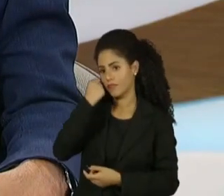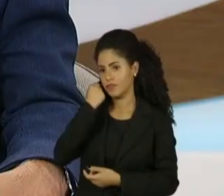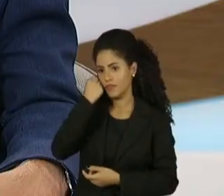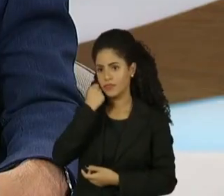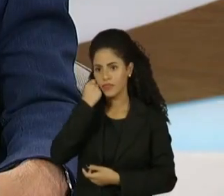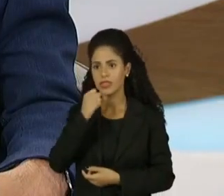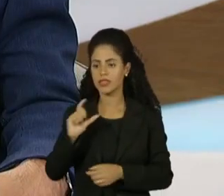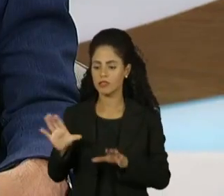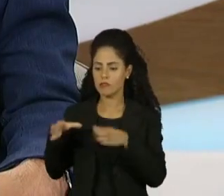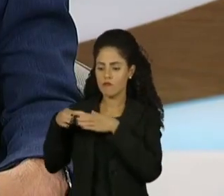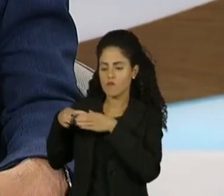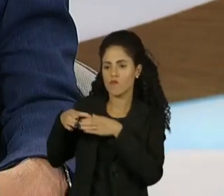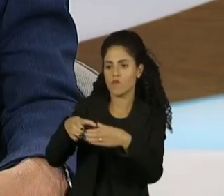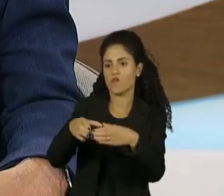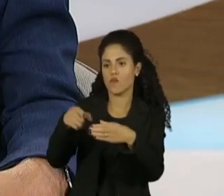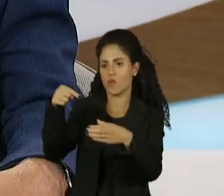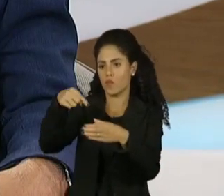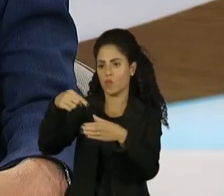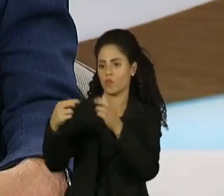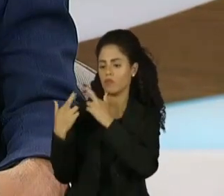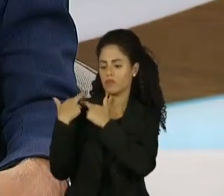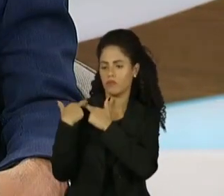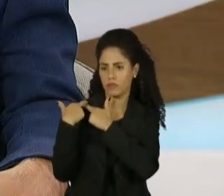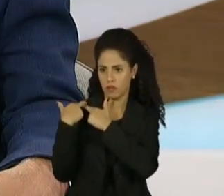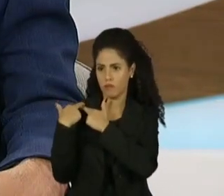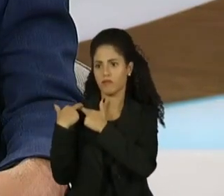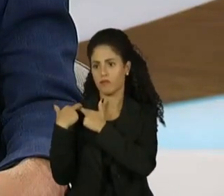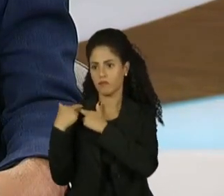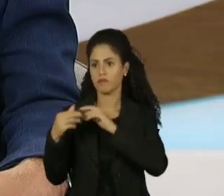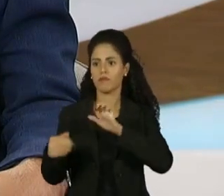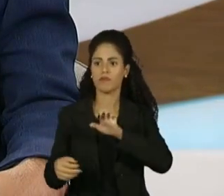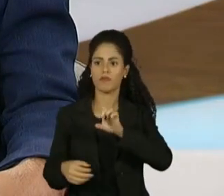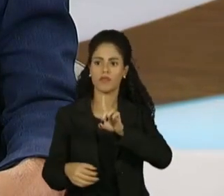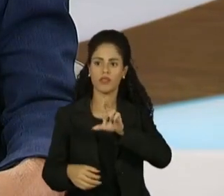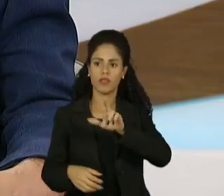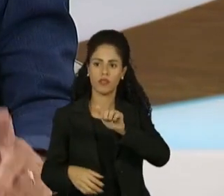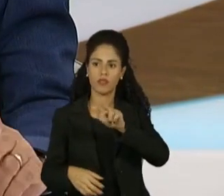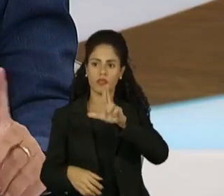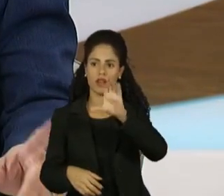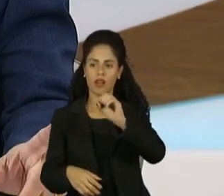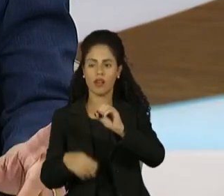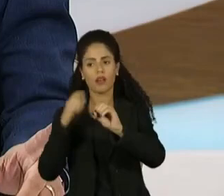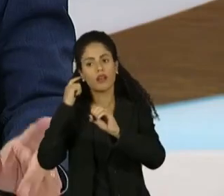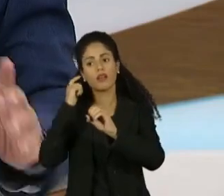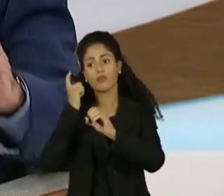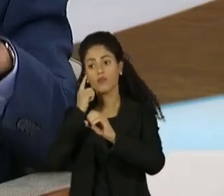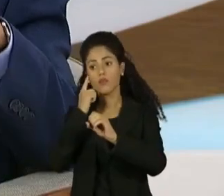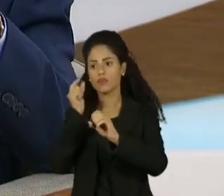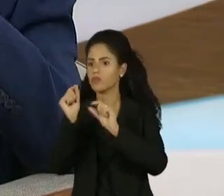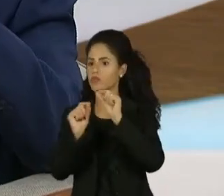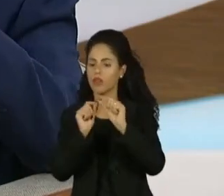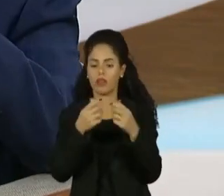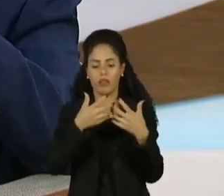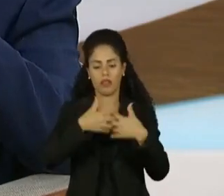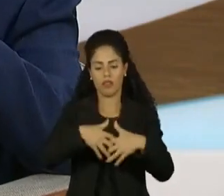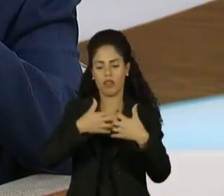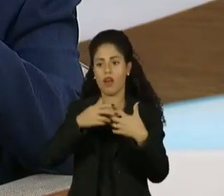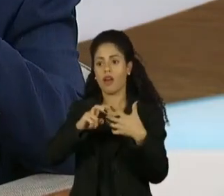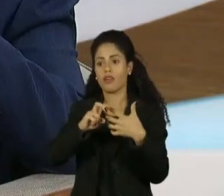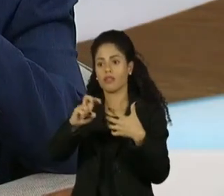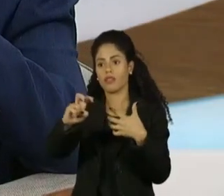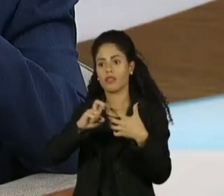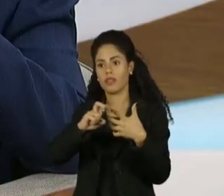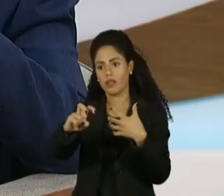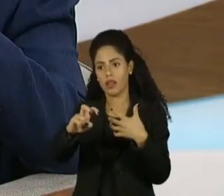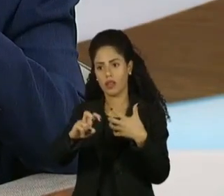comissão, que é o senador Eduardo Gomes, que trata justamente da questão de inteligência artificial. E é bom não confundir